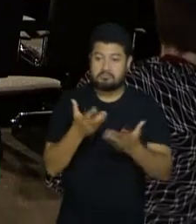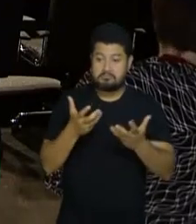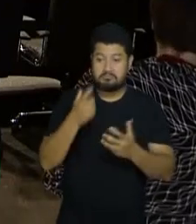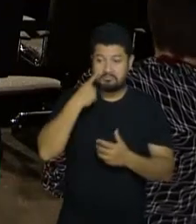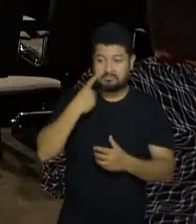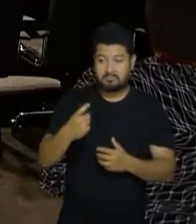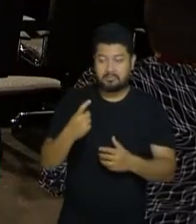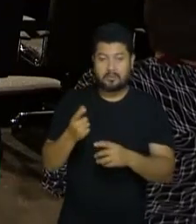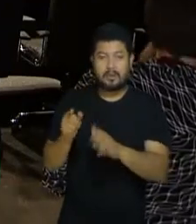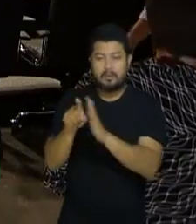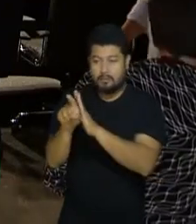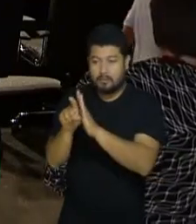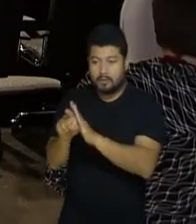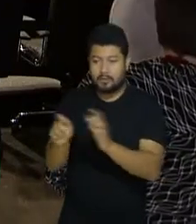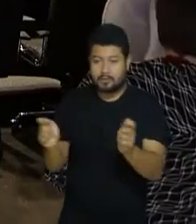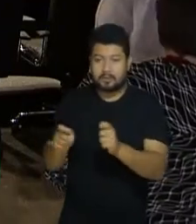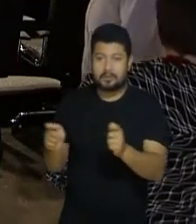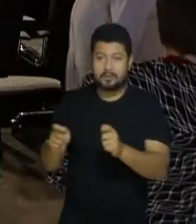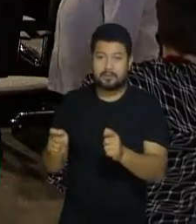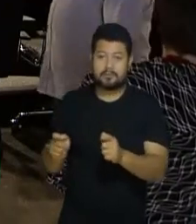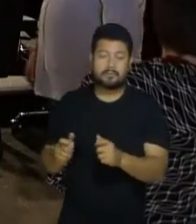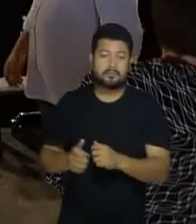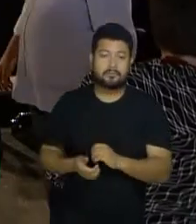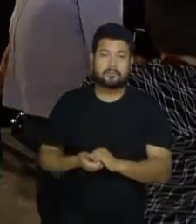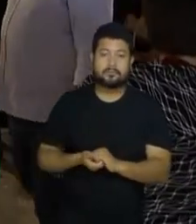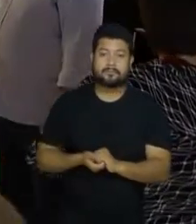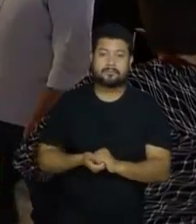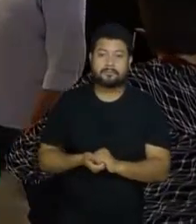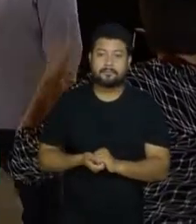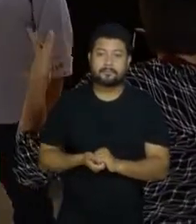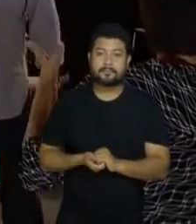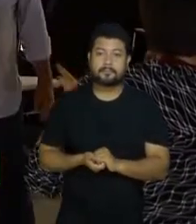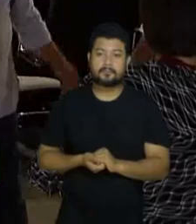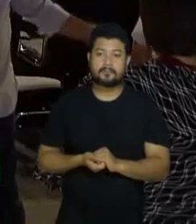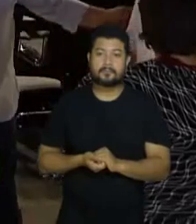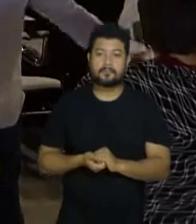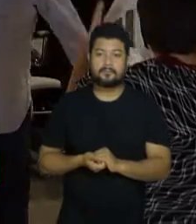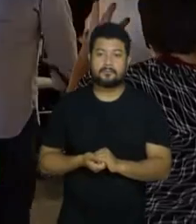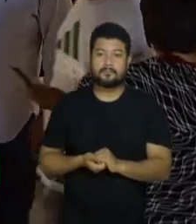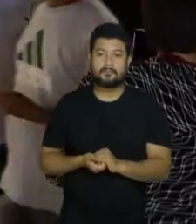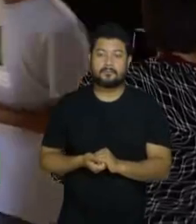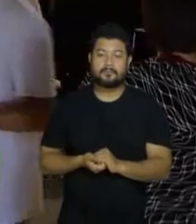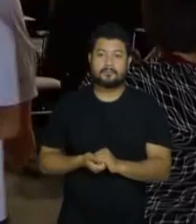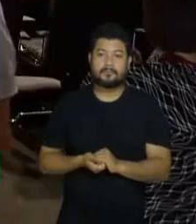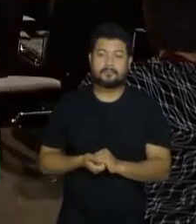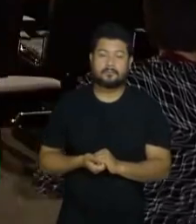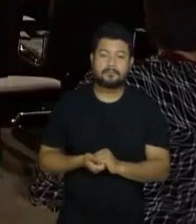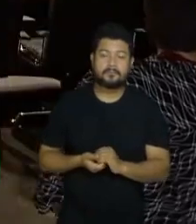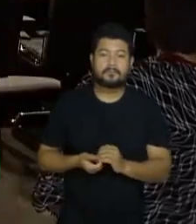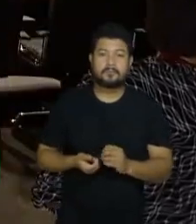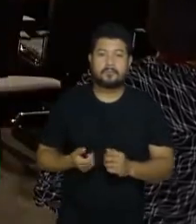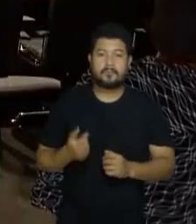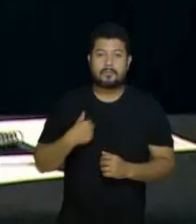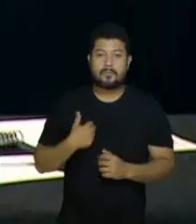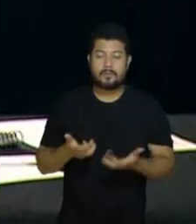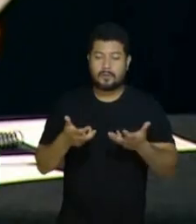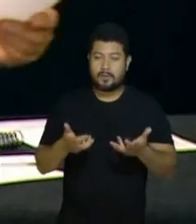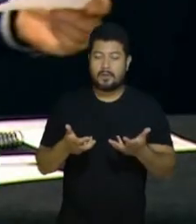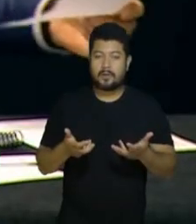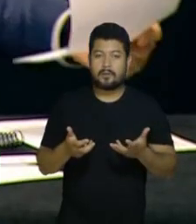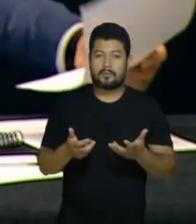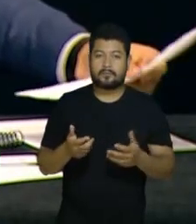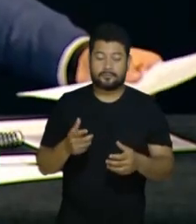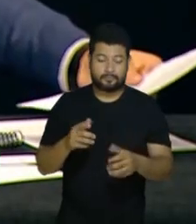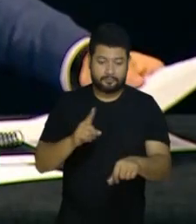ver qual foi o posicionamento do seu deputado frente a determinada matéria. Eu gostaria, nesse momento, também